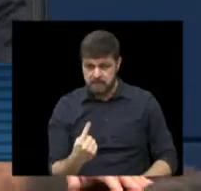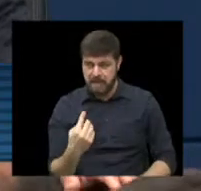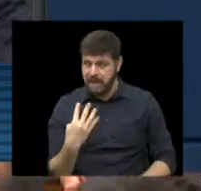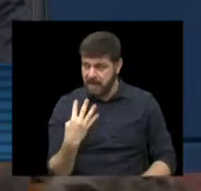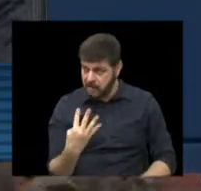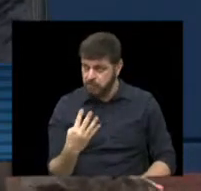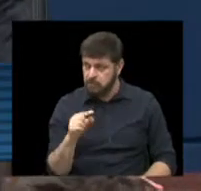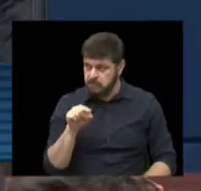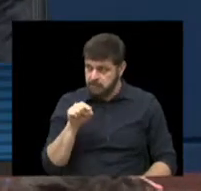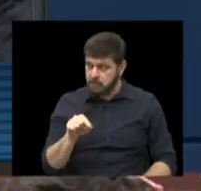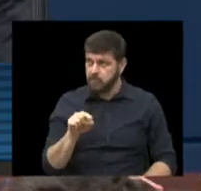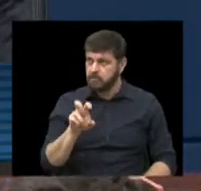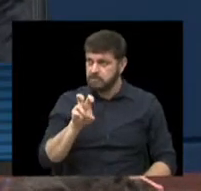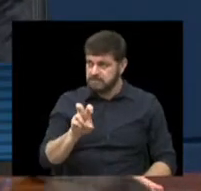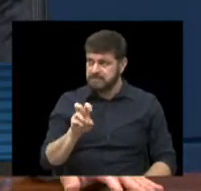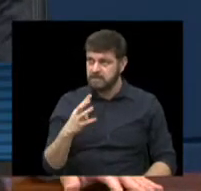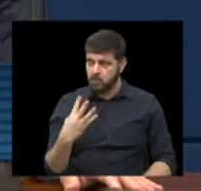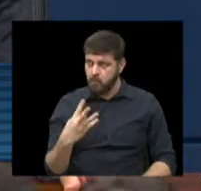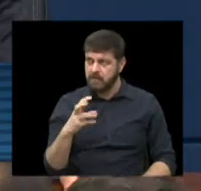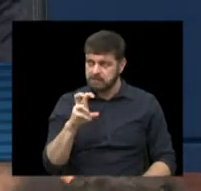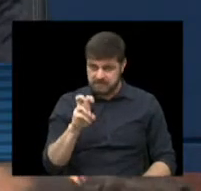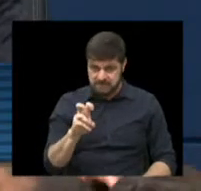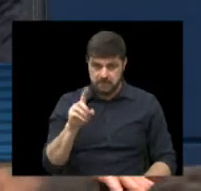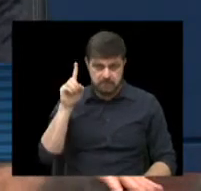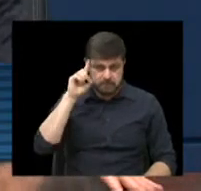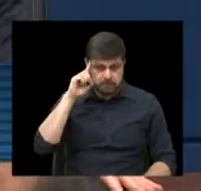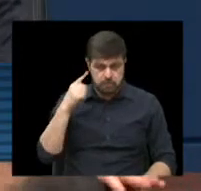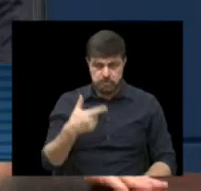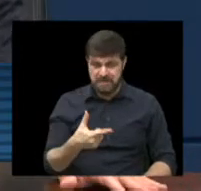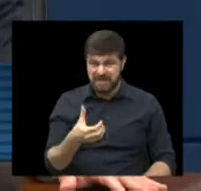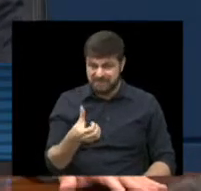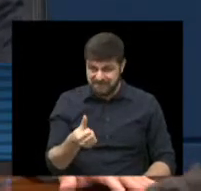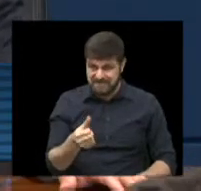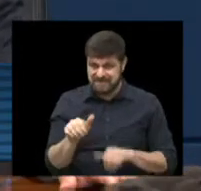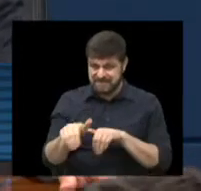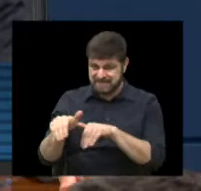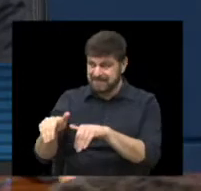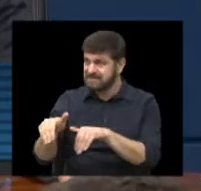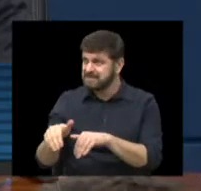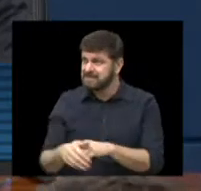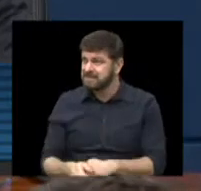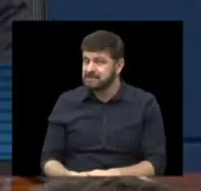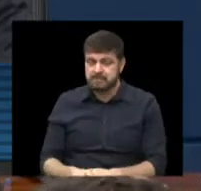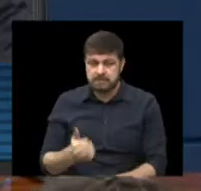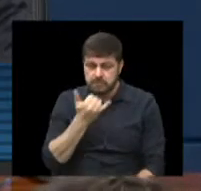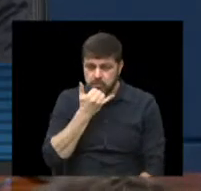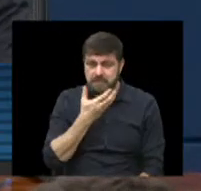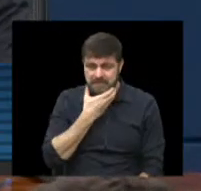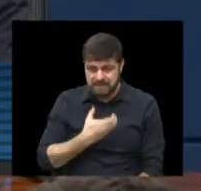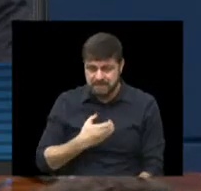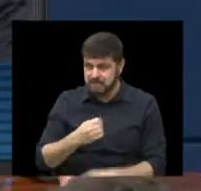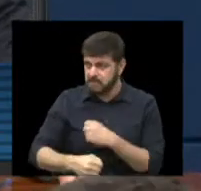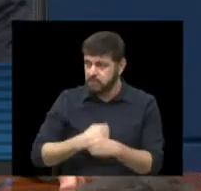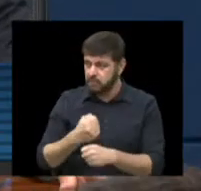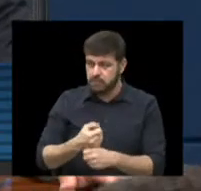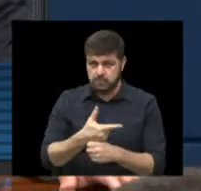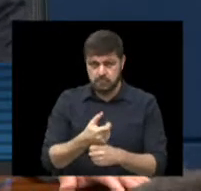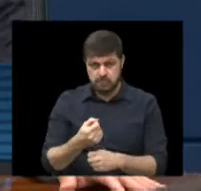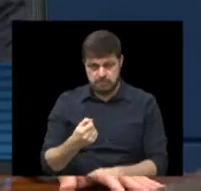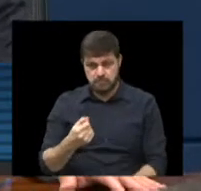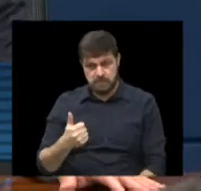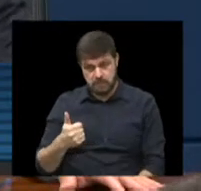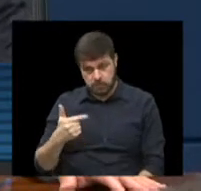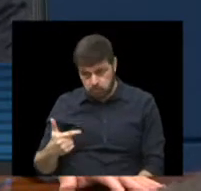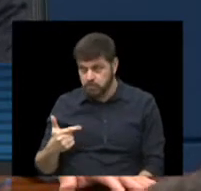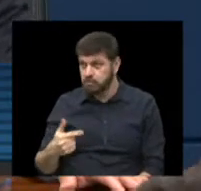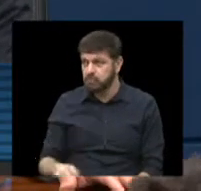prefeito municipal, que altera a lei de número 14.545, de 26 de dezembro de 2012, que desincorpora a área de